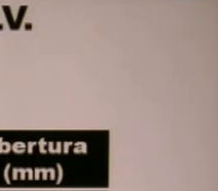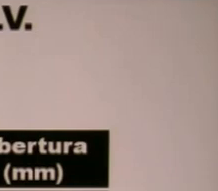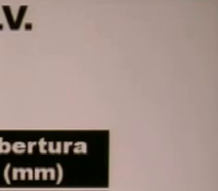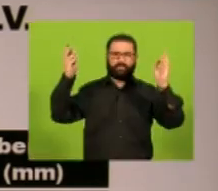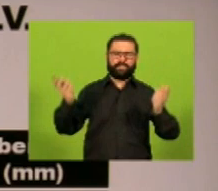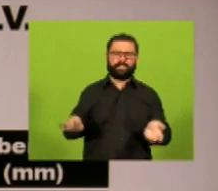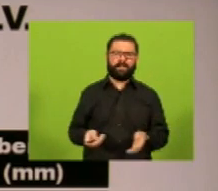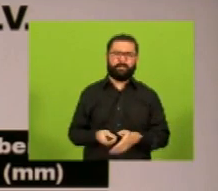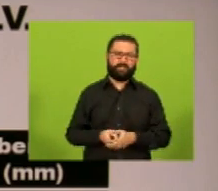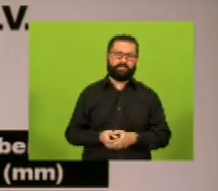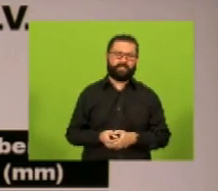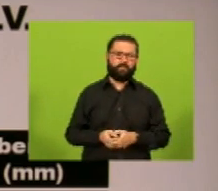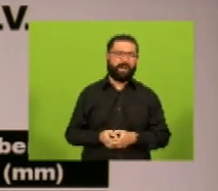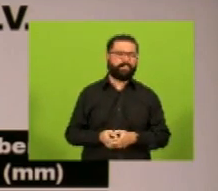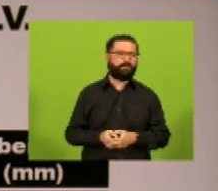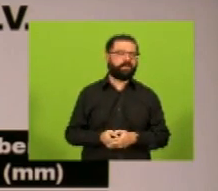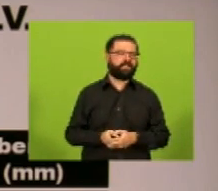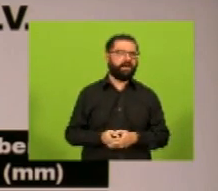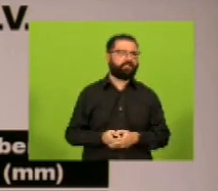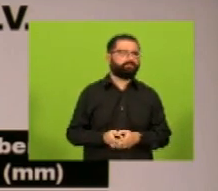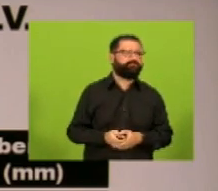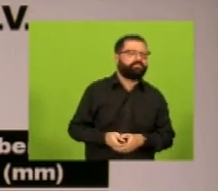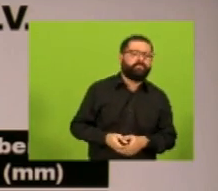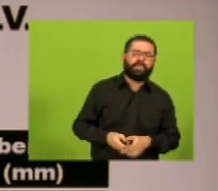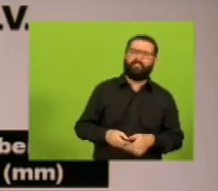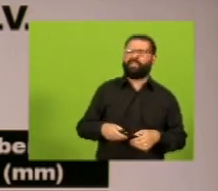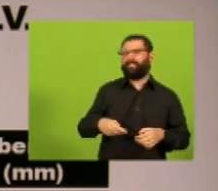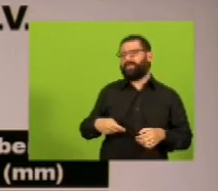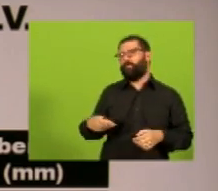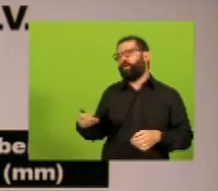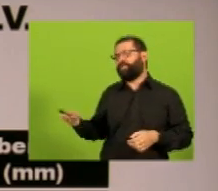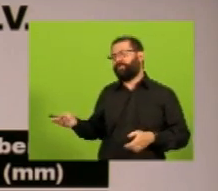ou antes de você entrar no sistema lá do pneumático, tá certo?